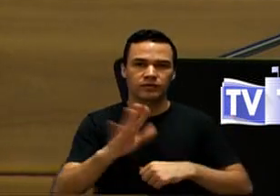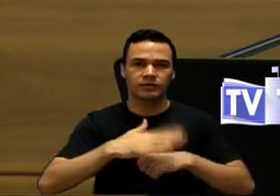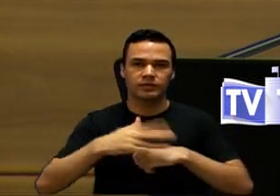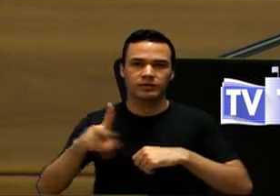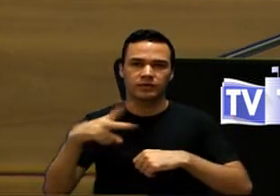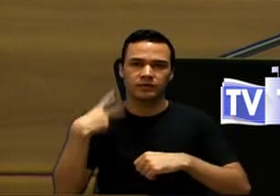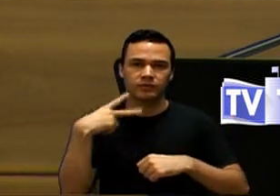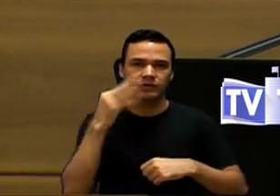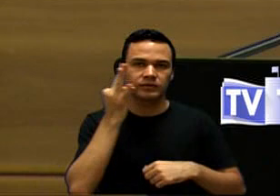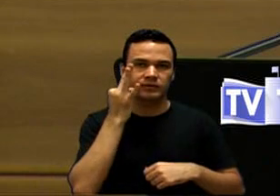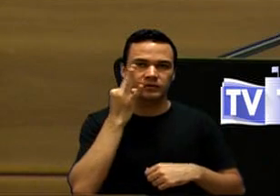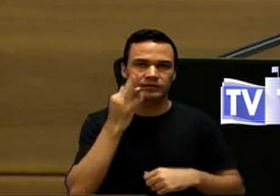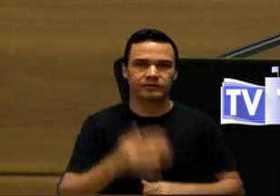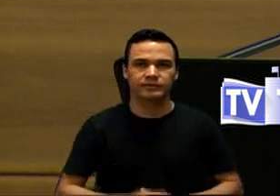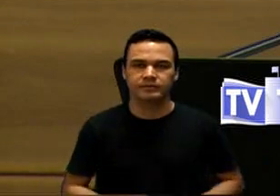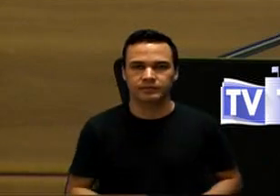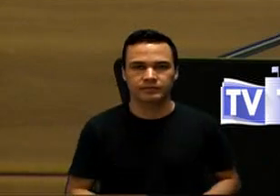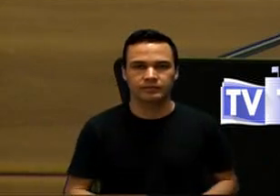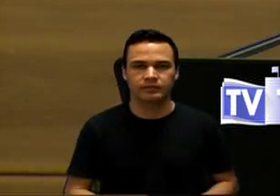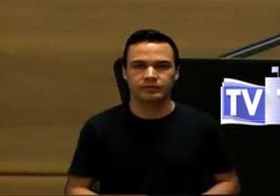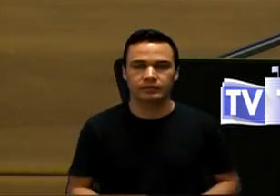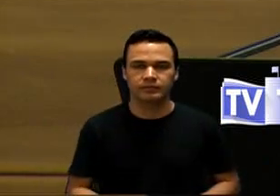assina é o vereador Fernando Dini.